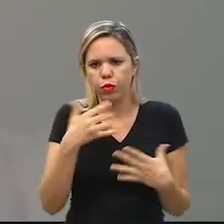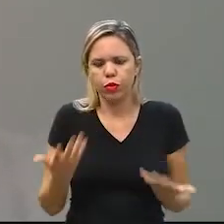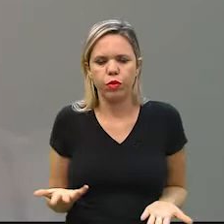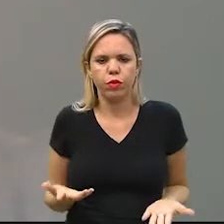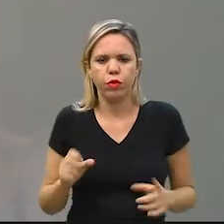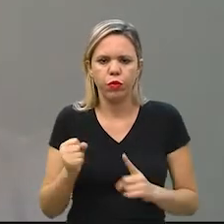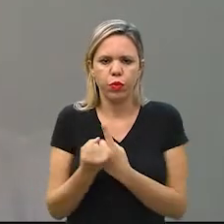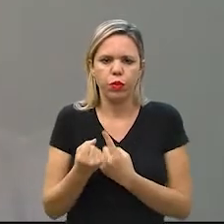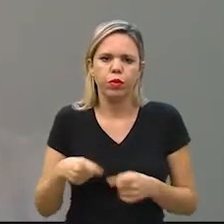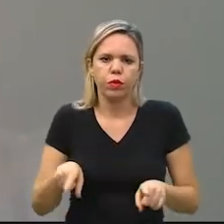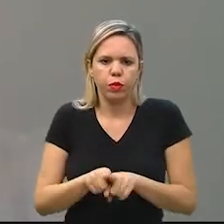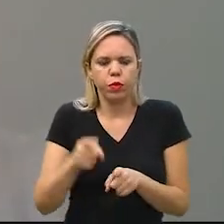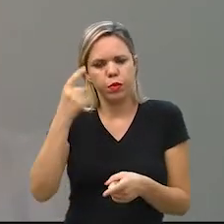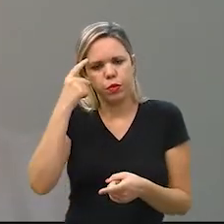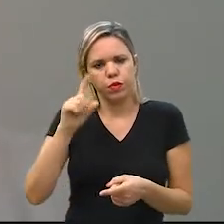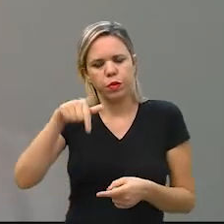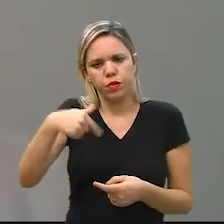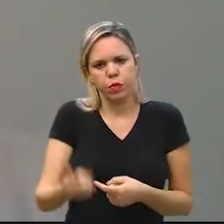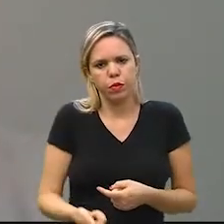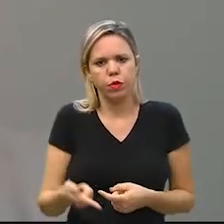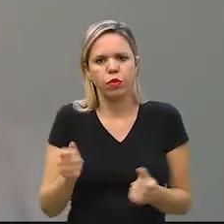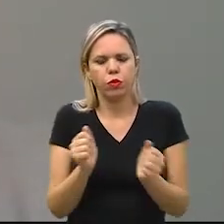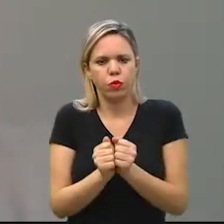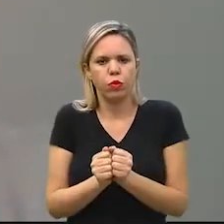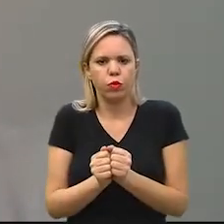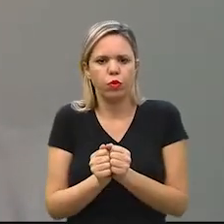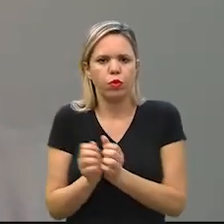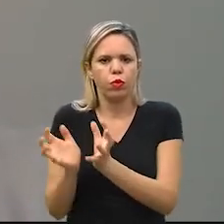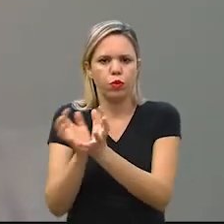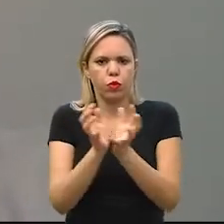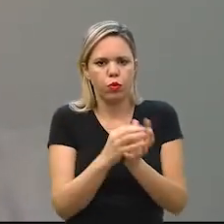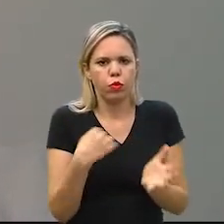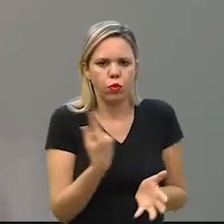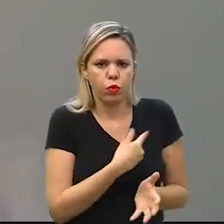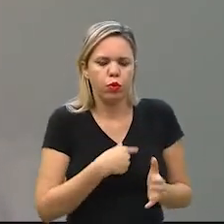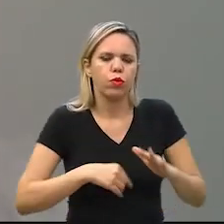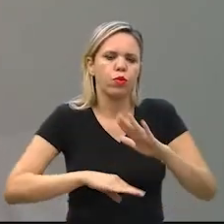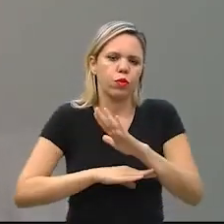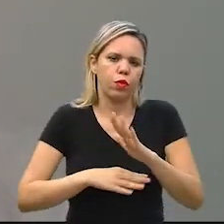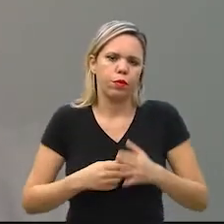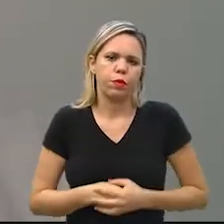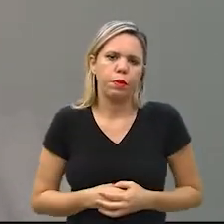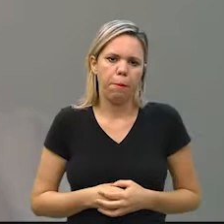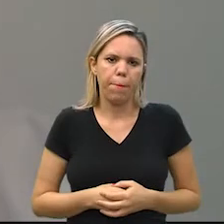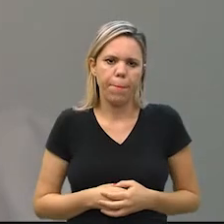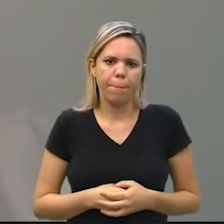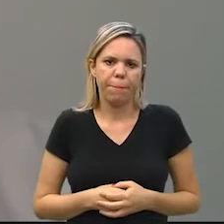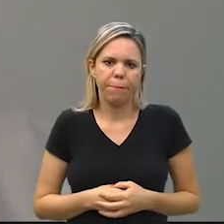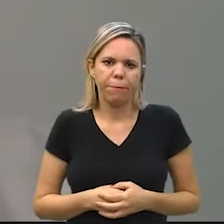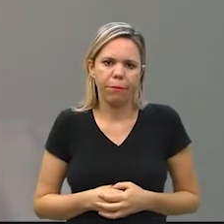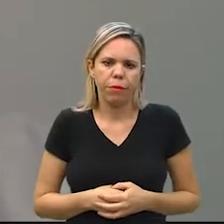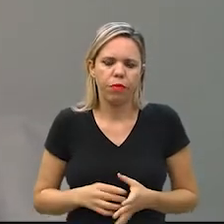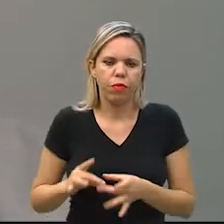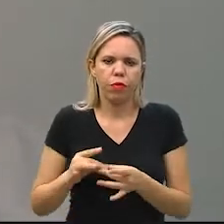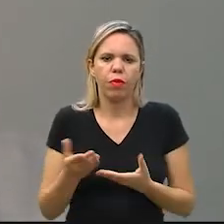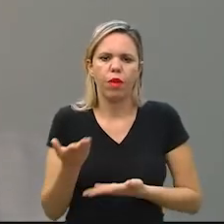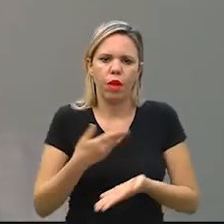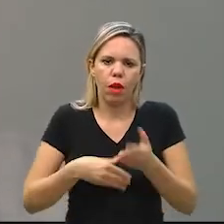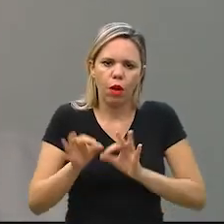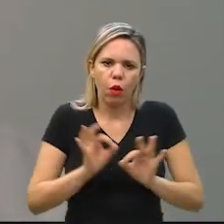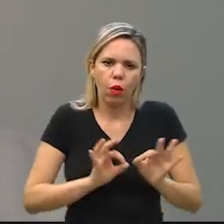lado social e pensar depois, conjuntamente, nós do Legislativo, em paralelo à